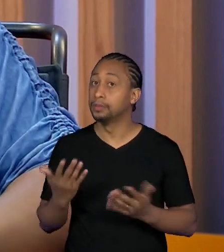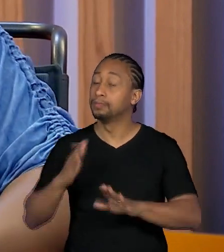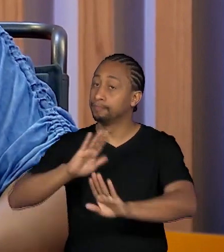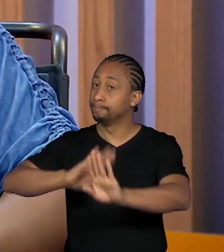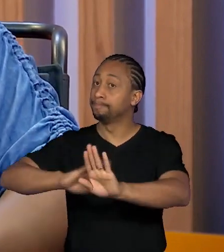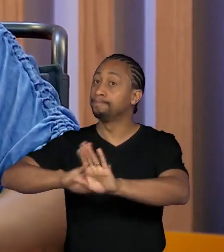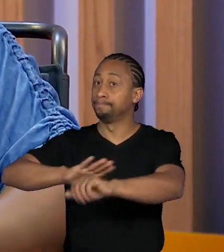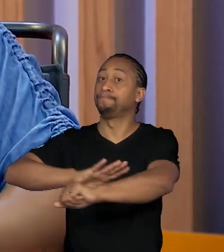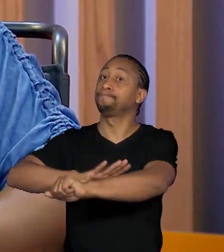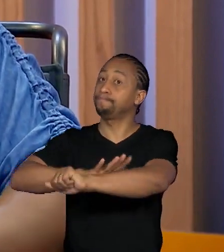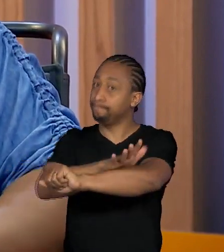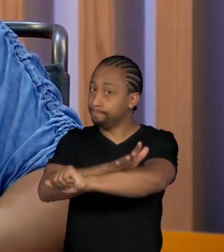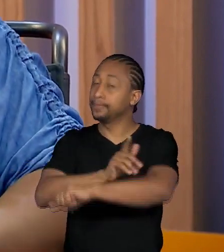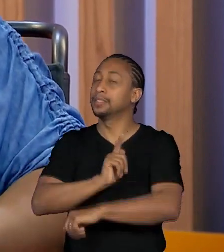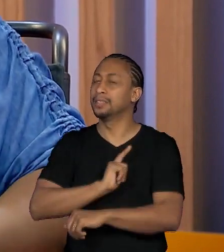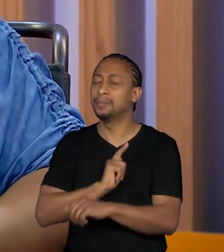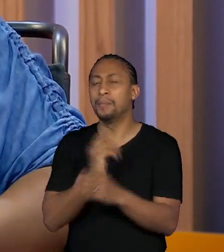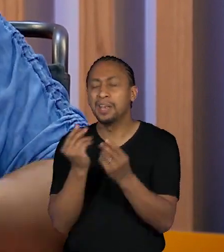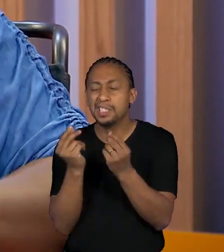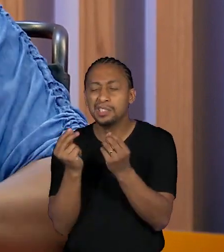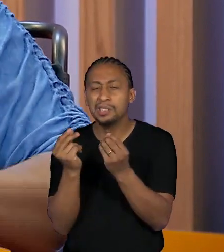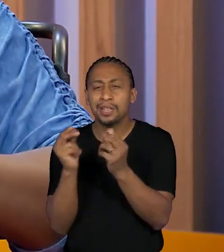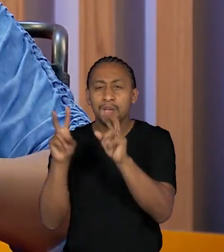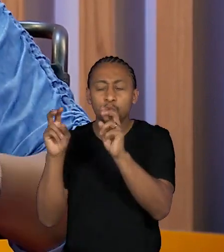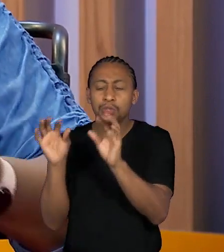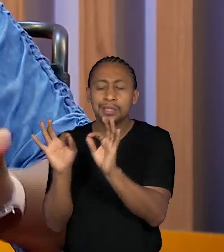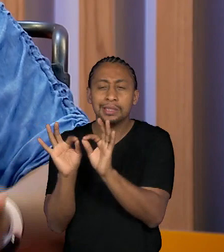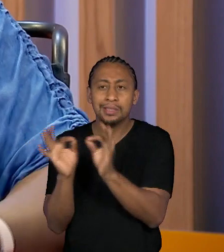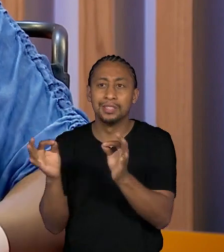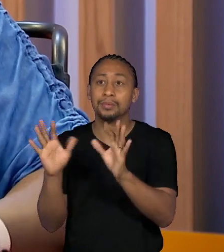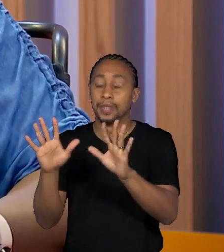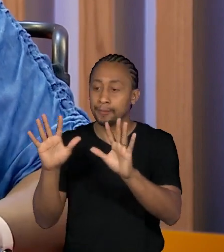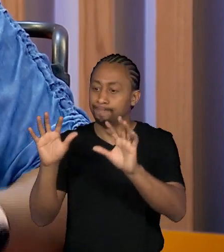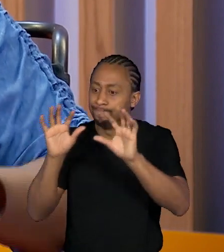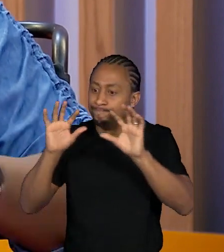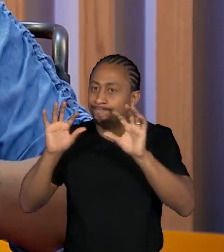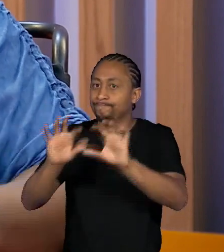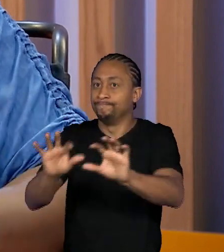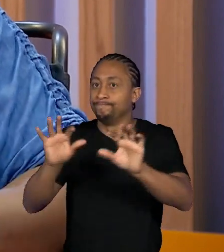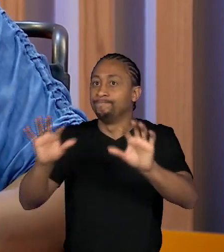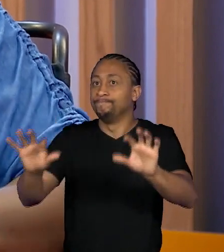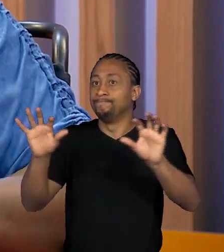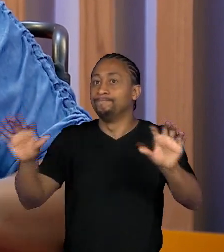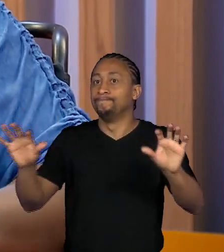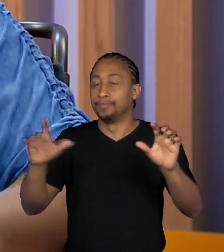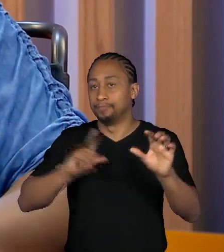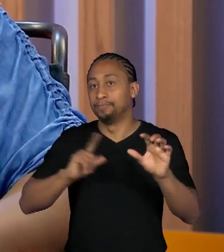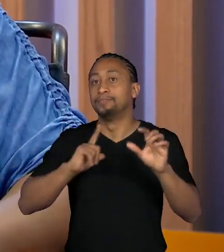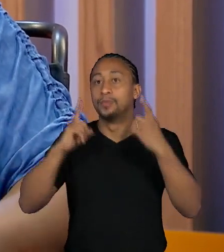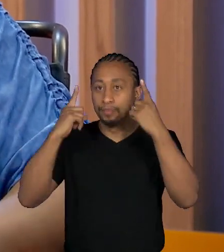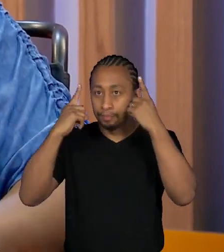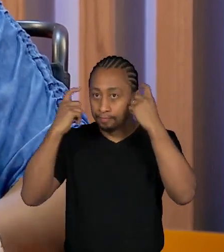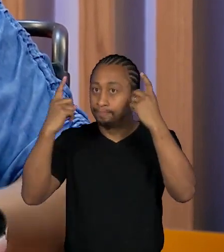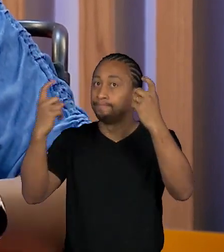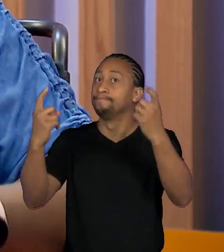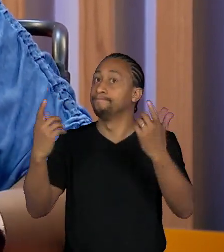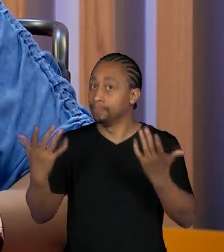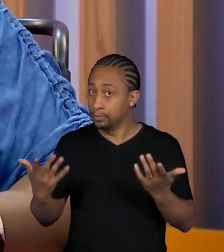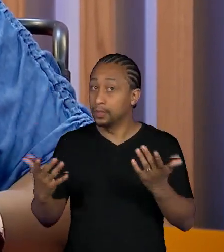que parecem muito sutis, mas na verdade são muito violentos. O racismo, quando ele não